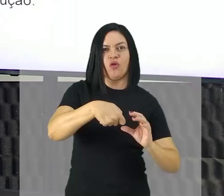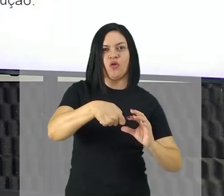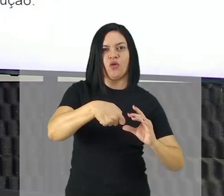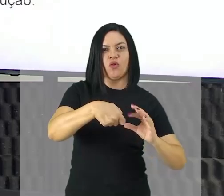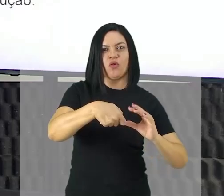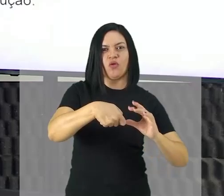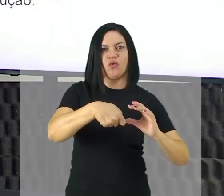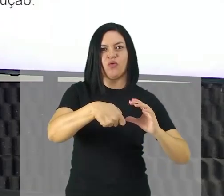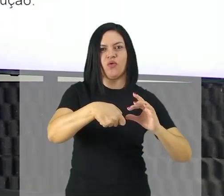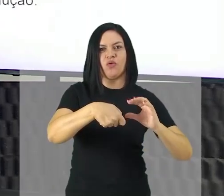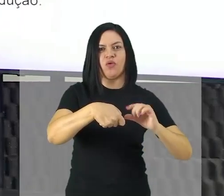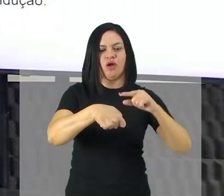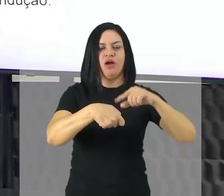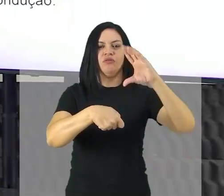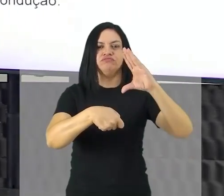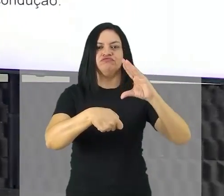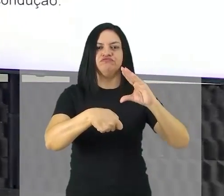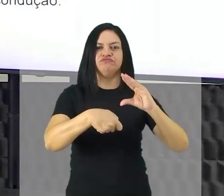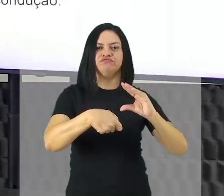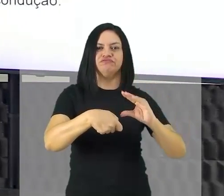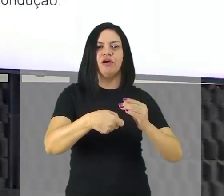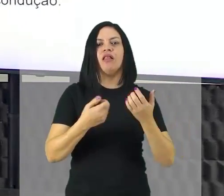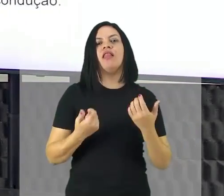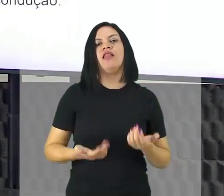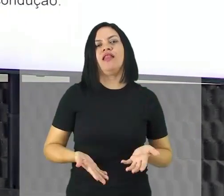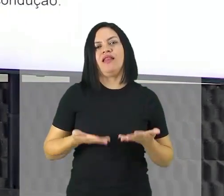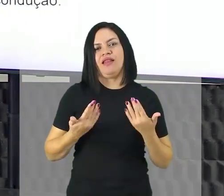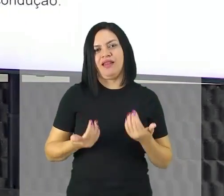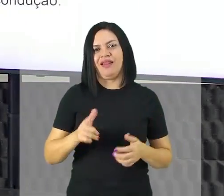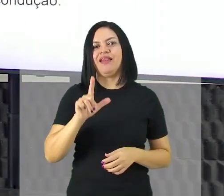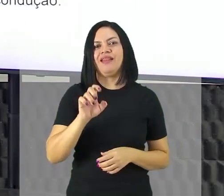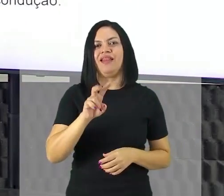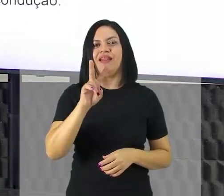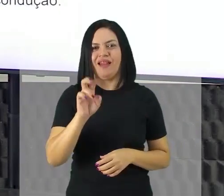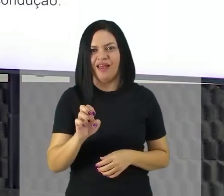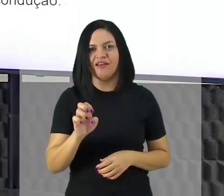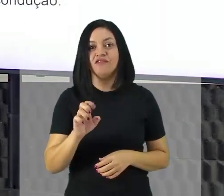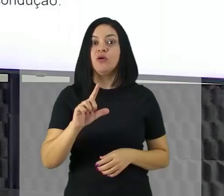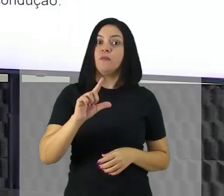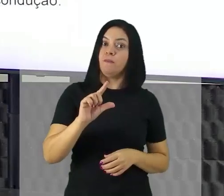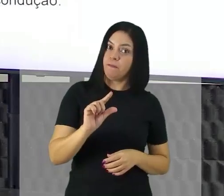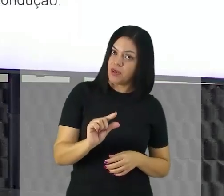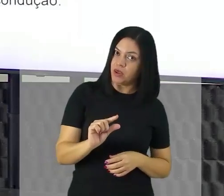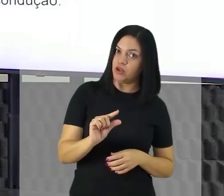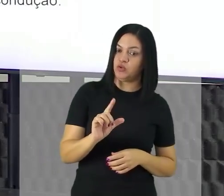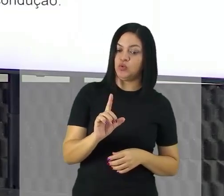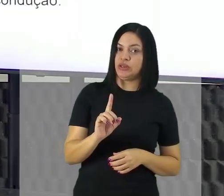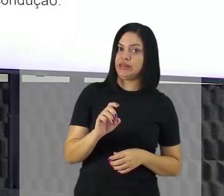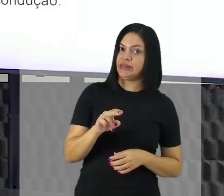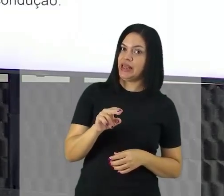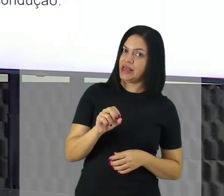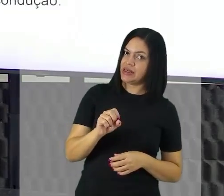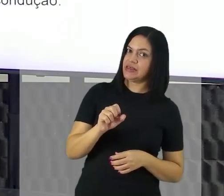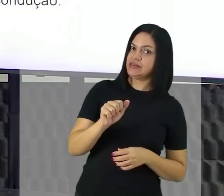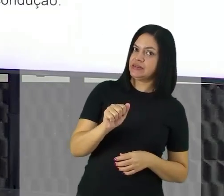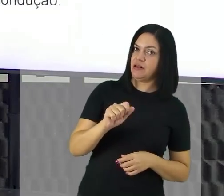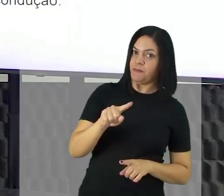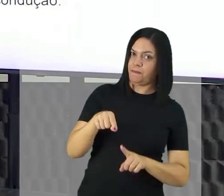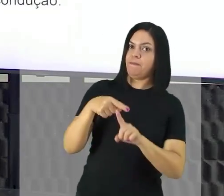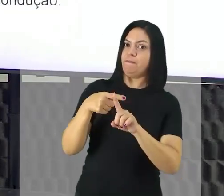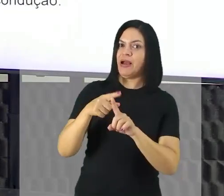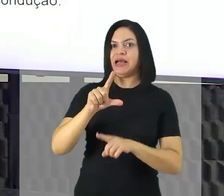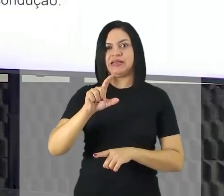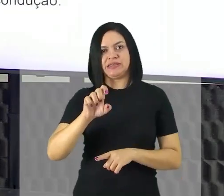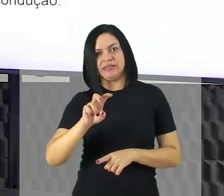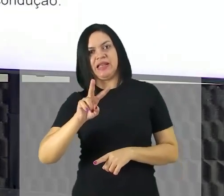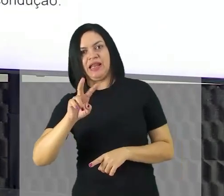dela diminui. Ela fica mais leve. Menos densa, mais leve é só uma maneira de falar, tá, gente?